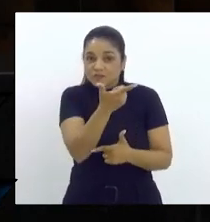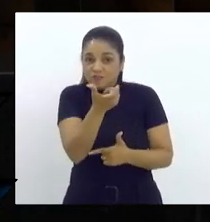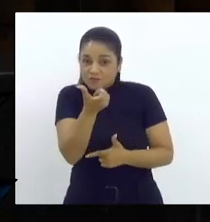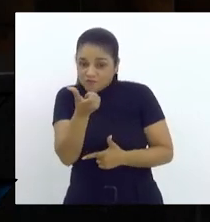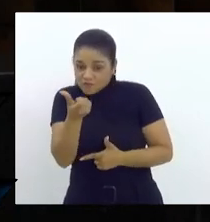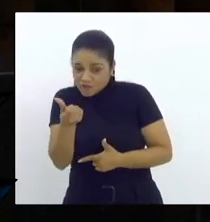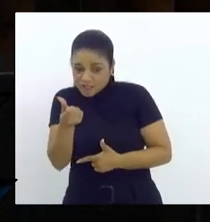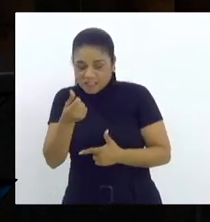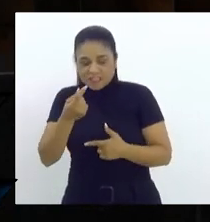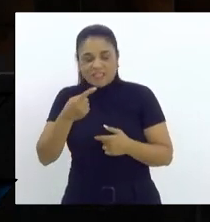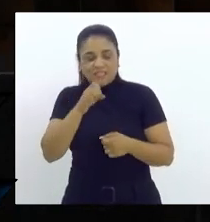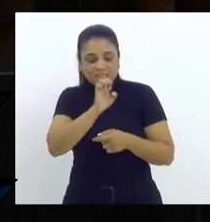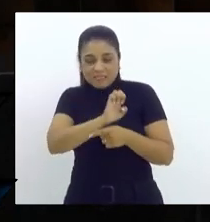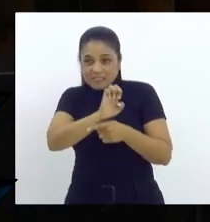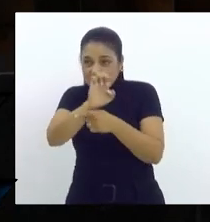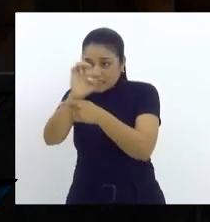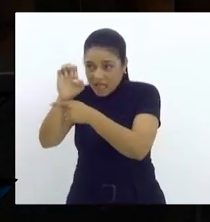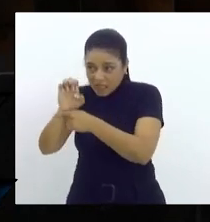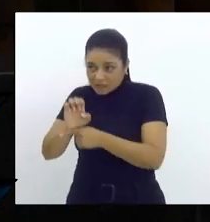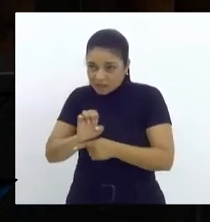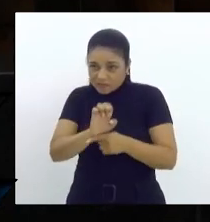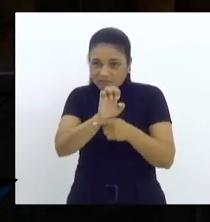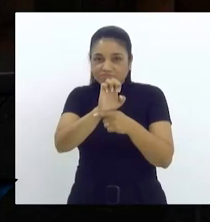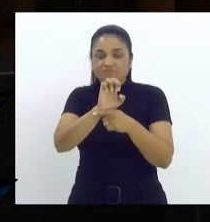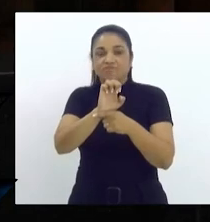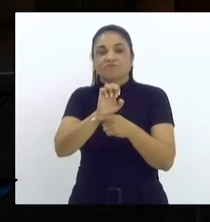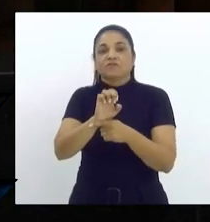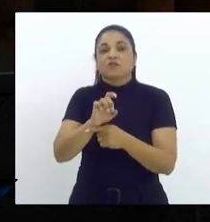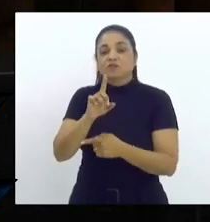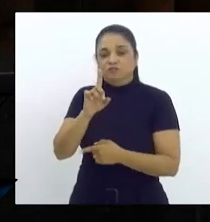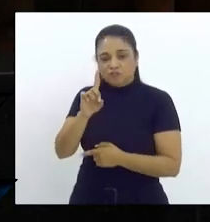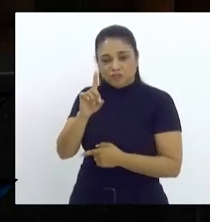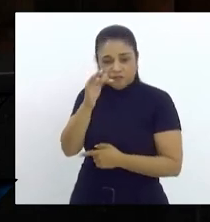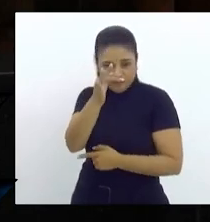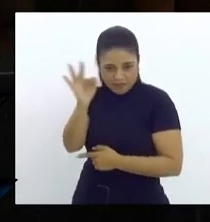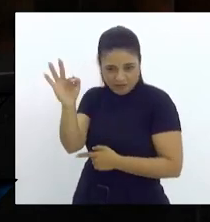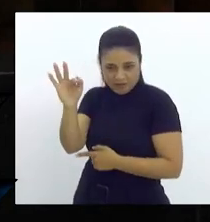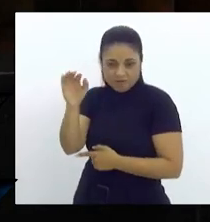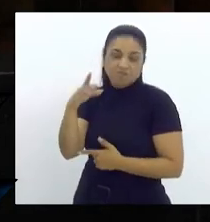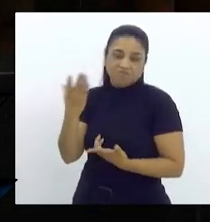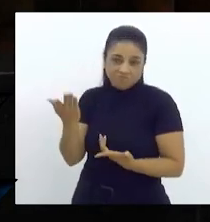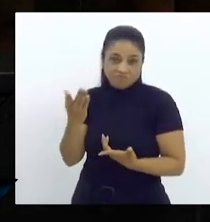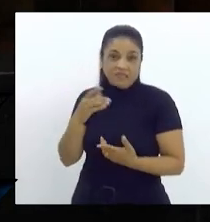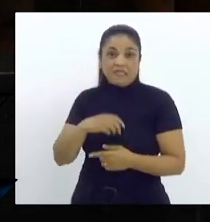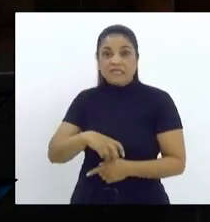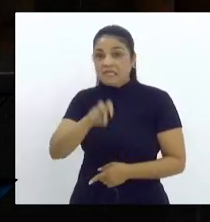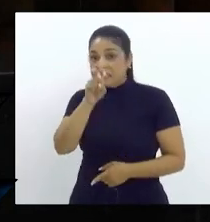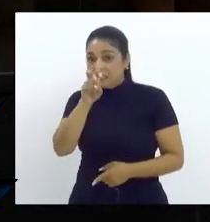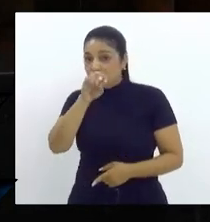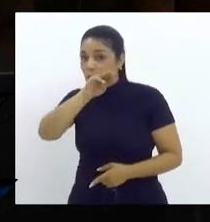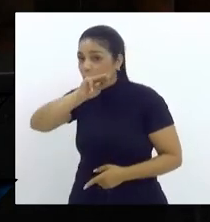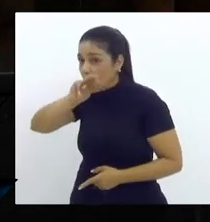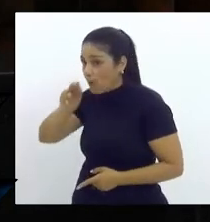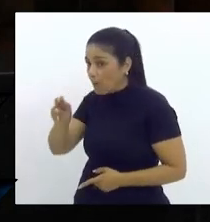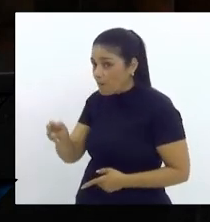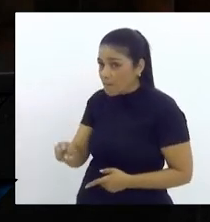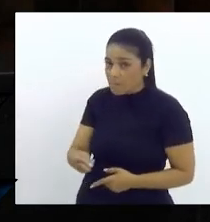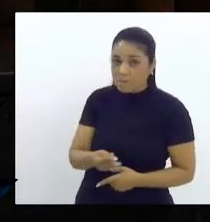estados, um distrito federal e os mais de 5.500